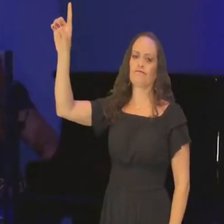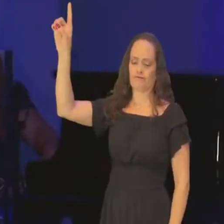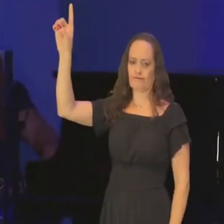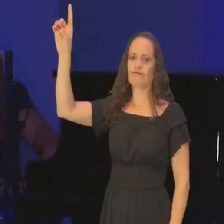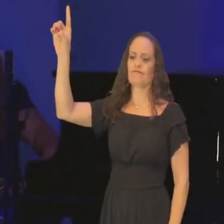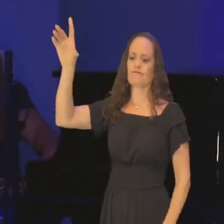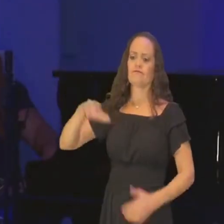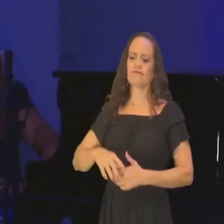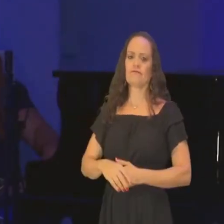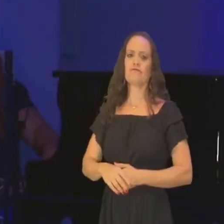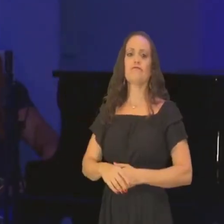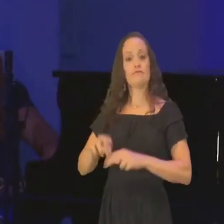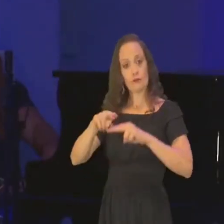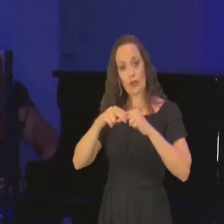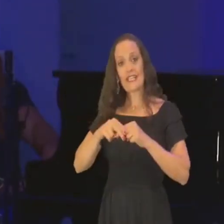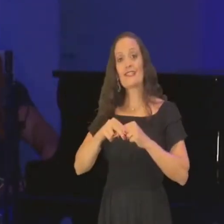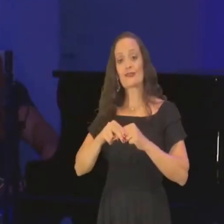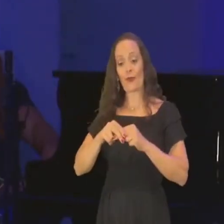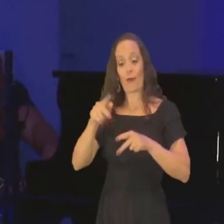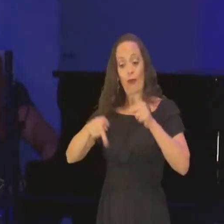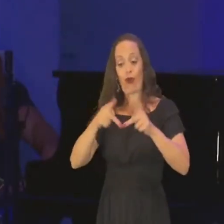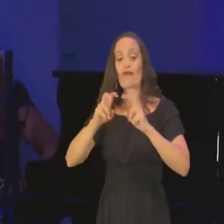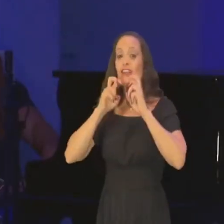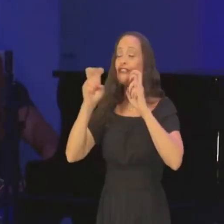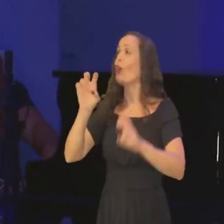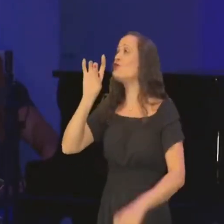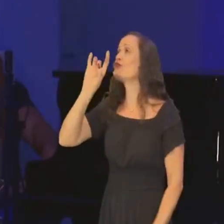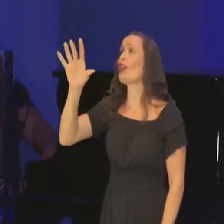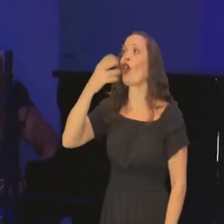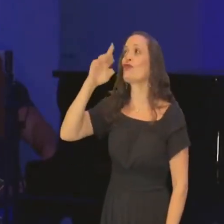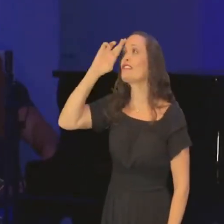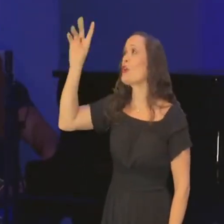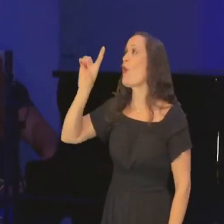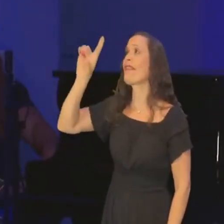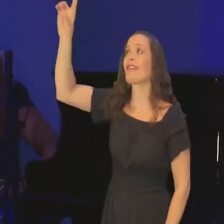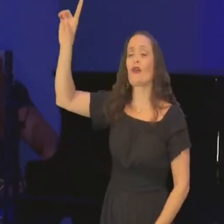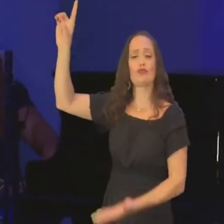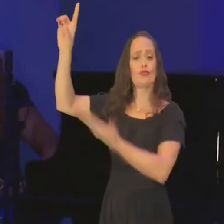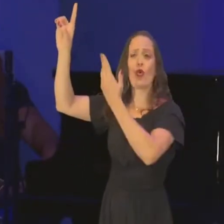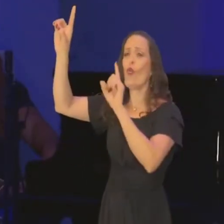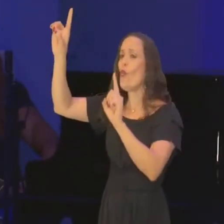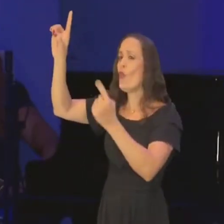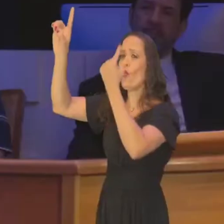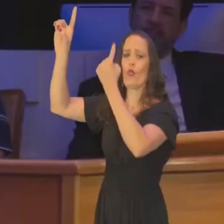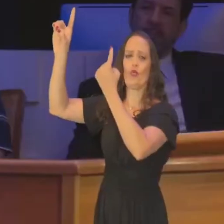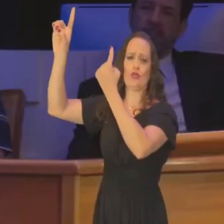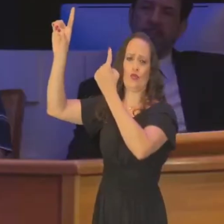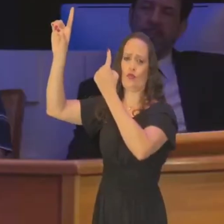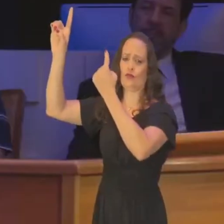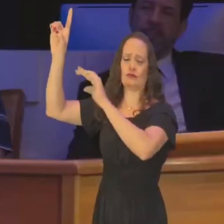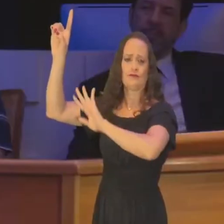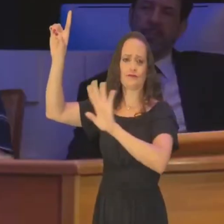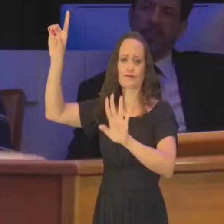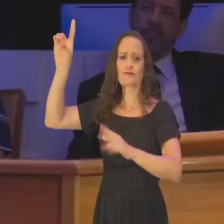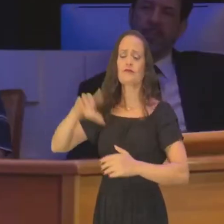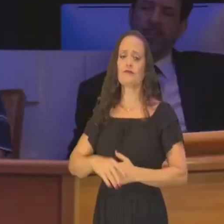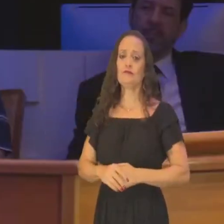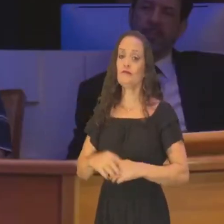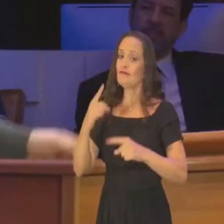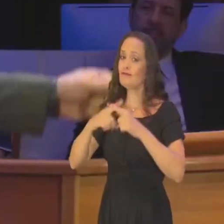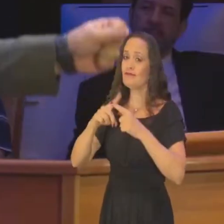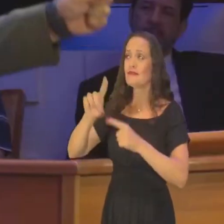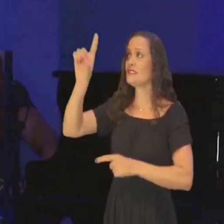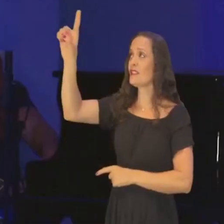uma só voz: o Senhor é Deus, só o Senhor é Deus, aleluia. Ele de fato é o Deus Todo-Poderoso, e quando Ele